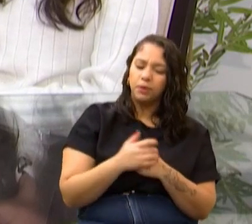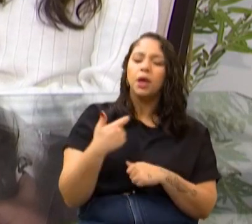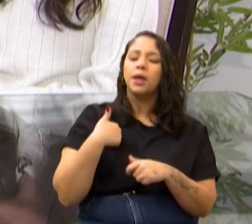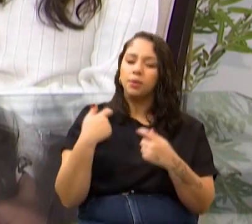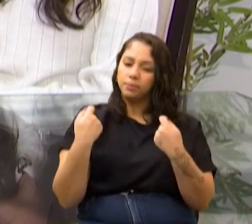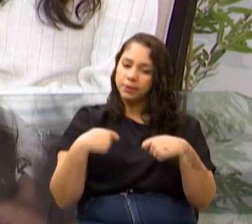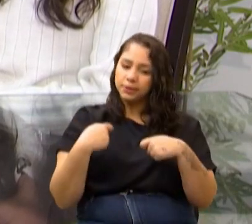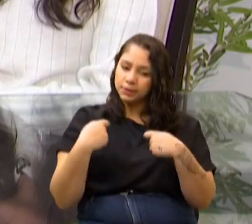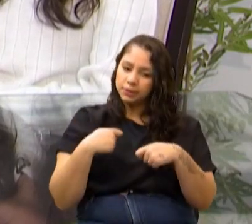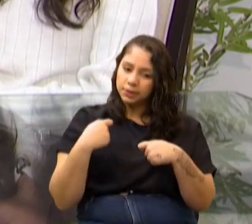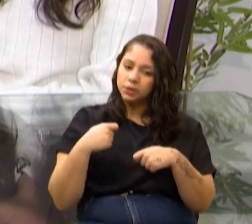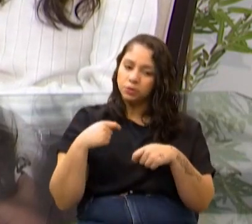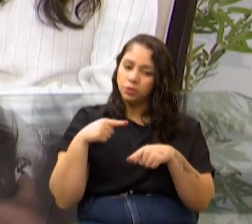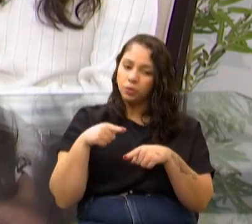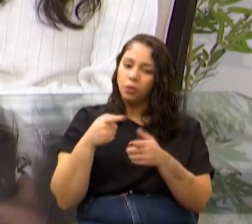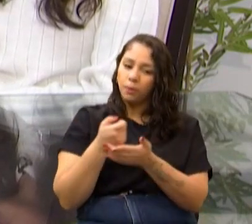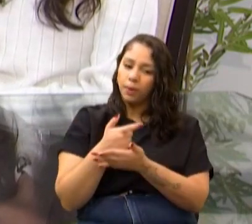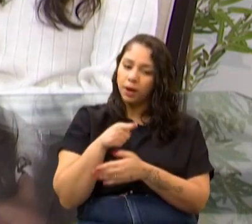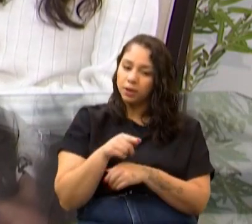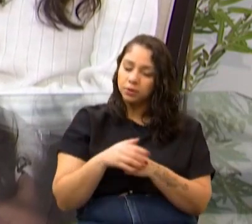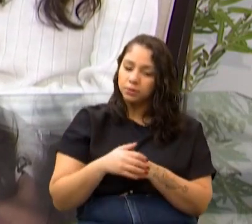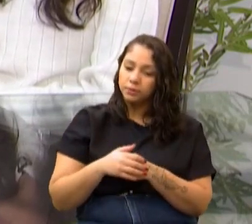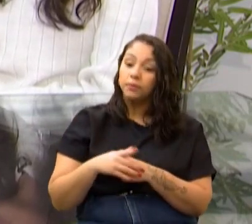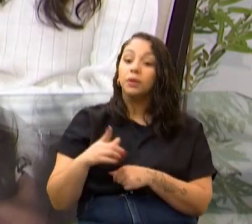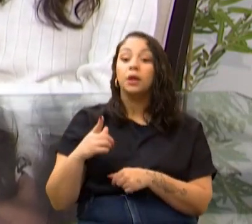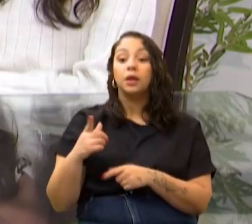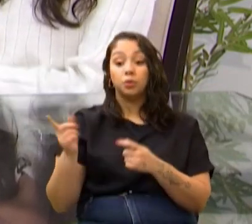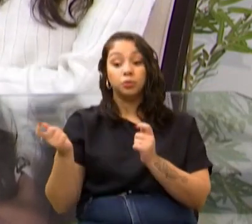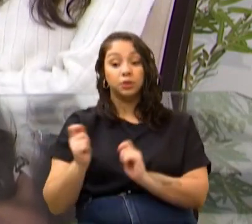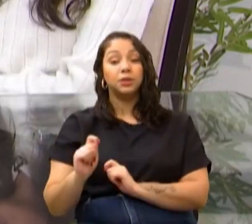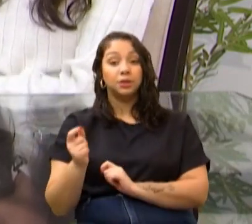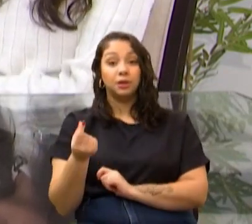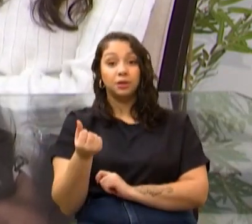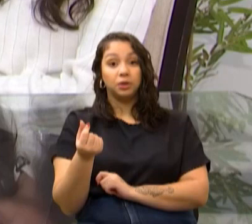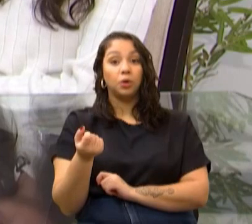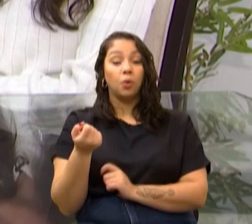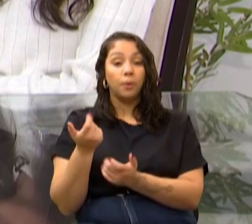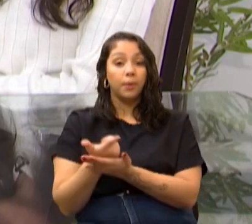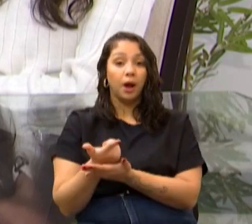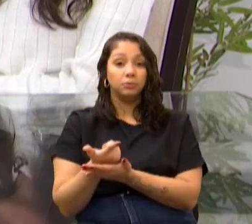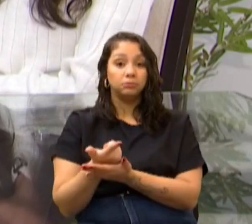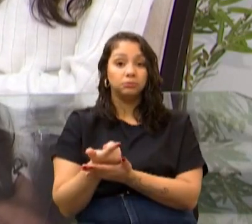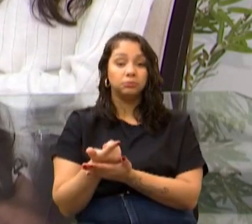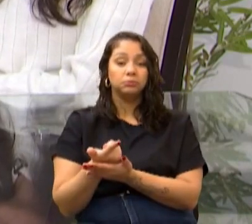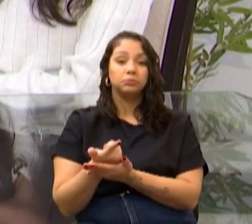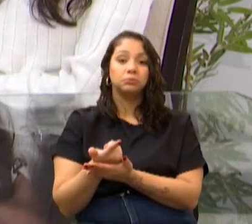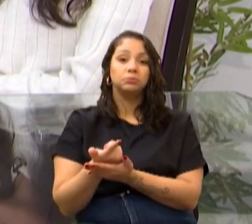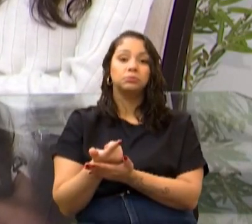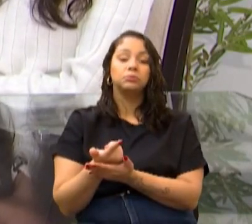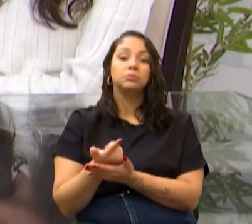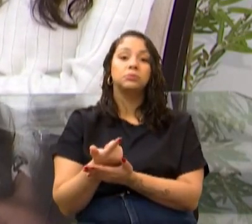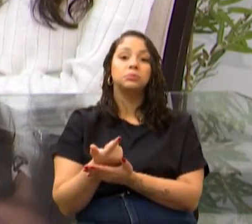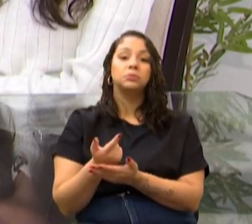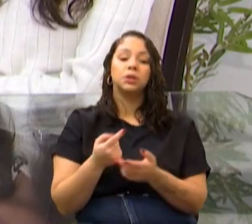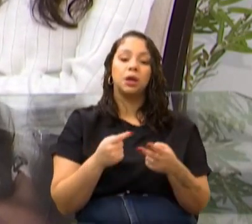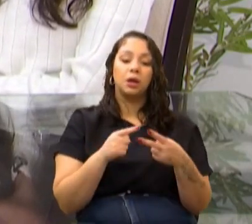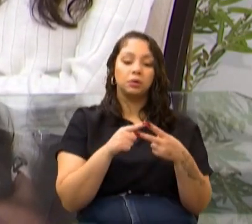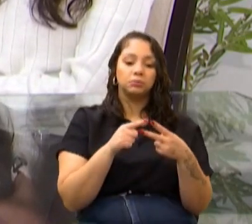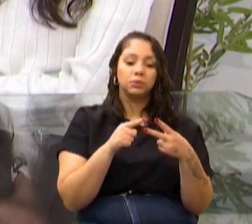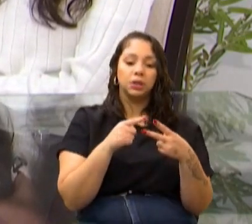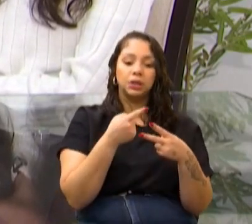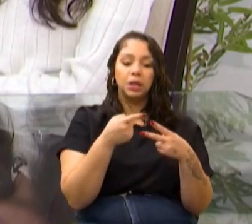de comprar? Eu preciso realmente disso? Eu tenho condições de comprar? Se